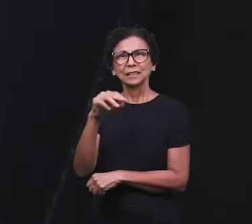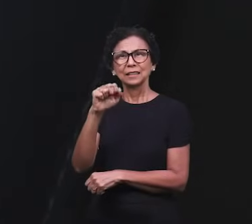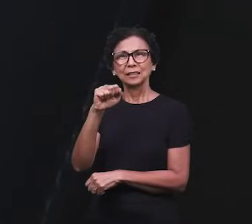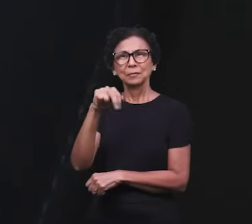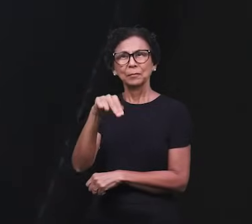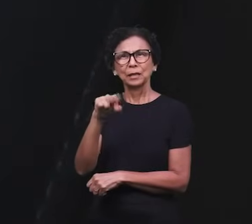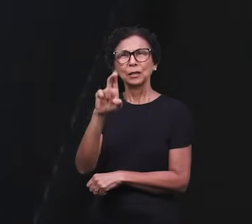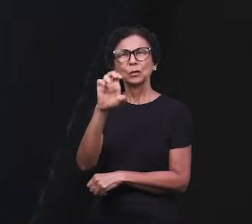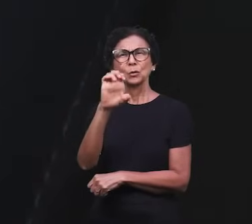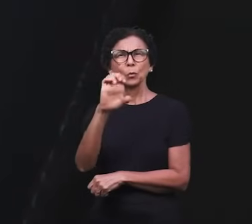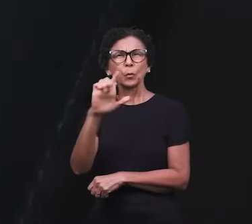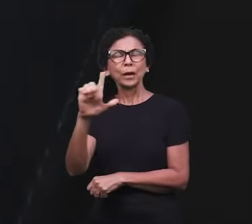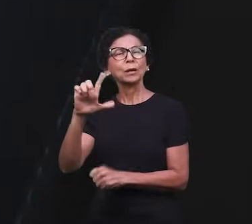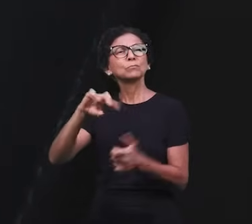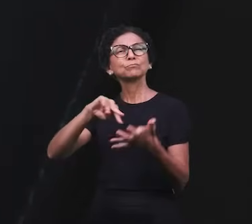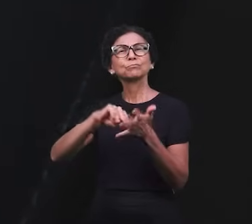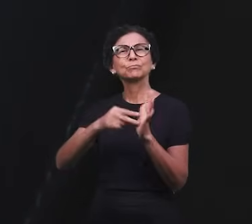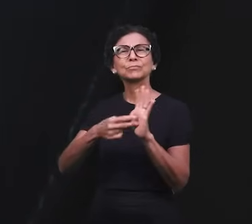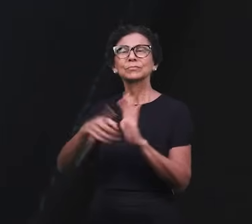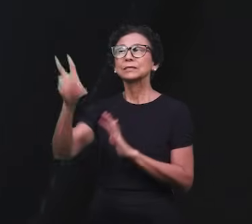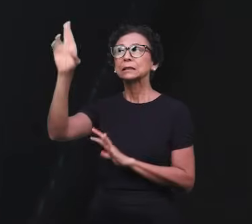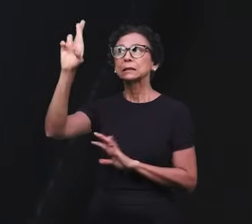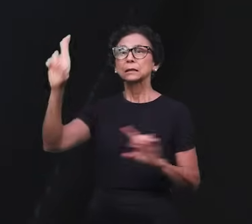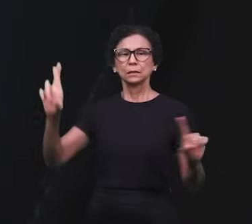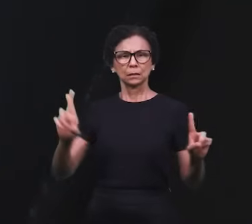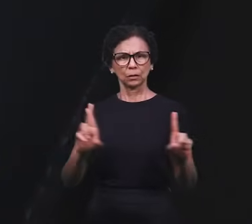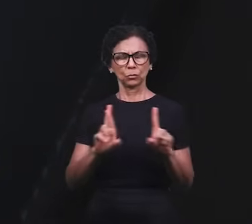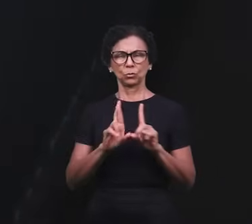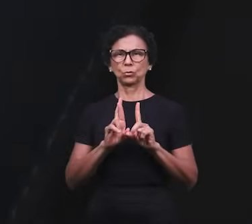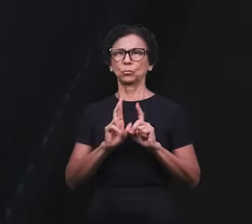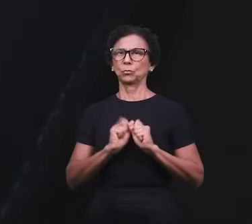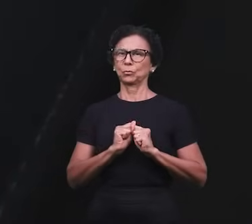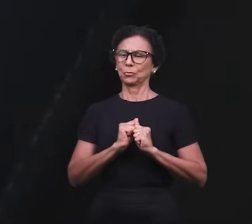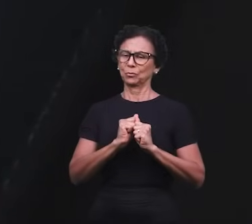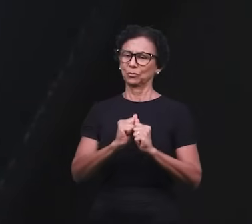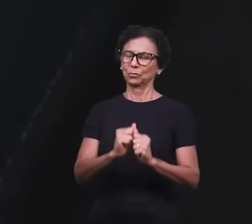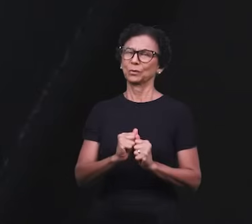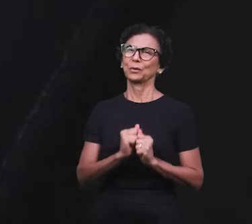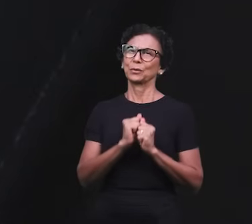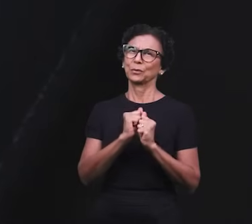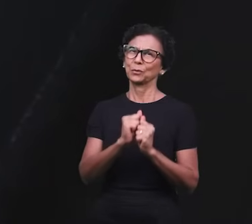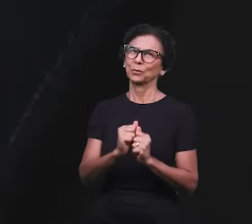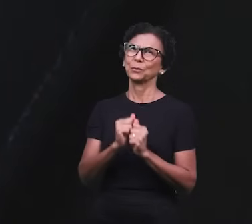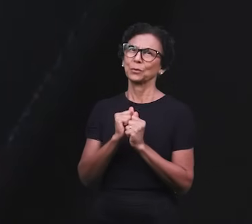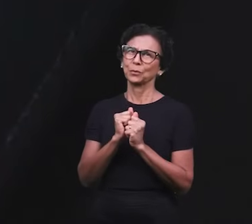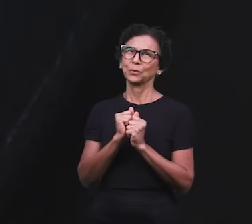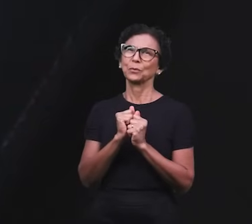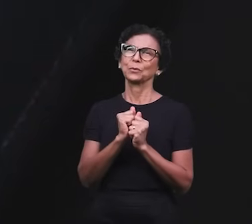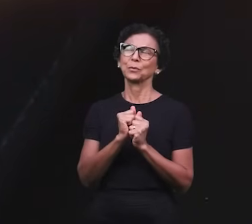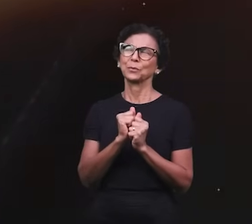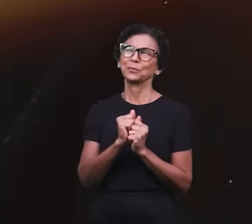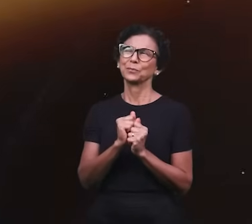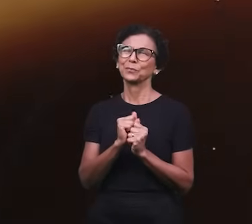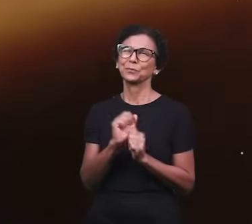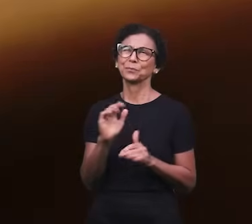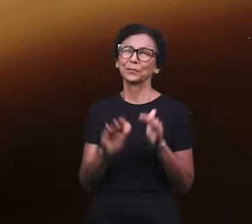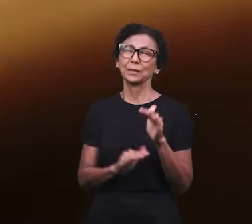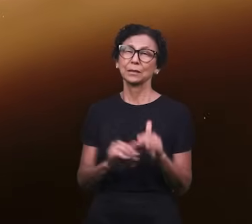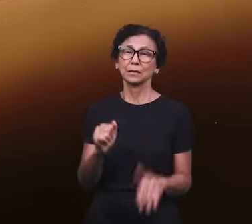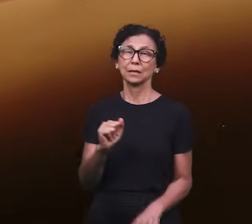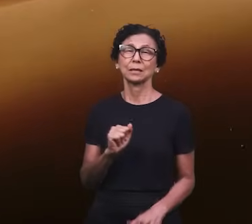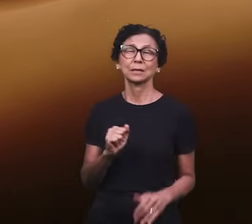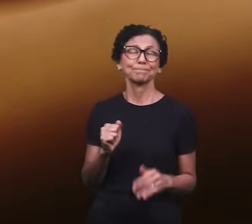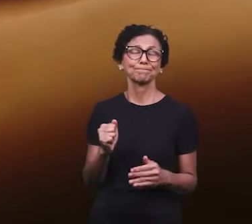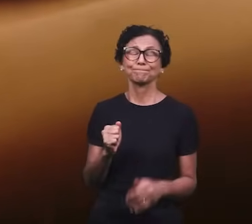Emanuel. Seu nome Emanuel. E quando tudo